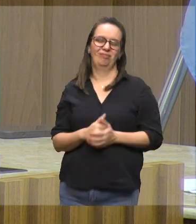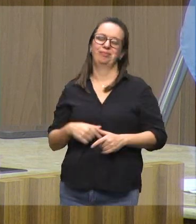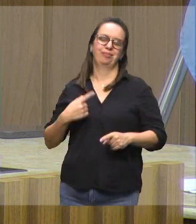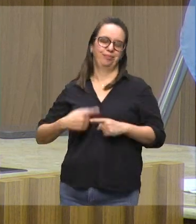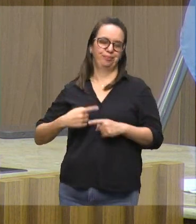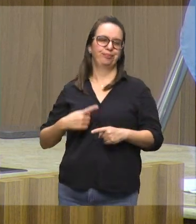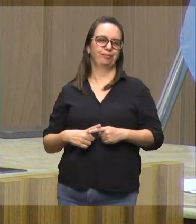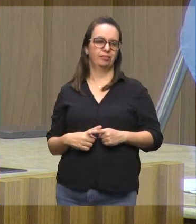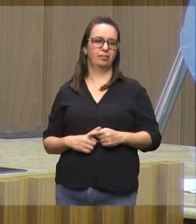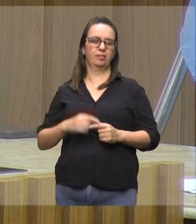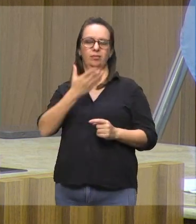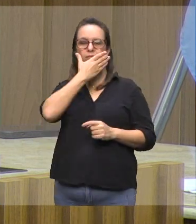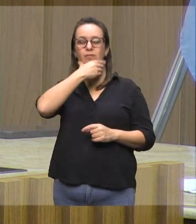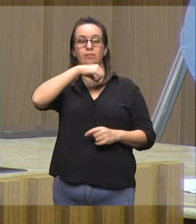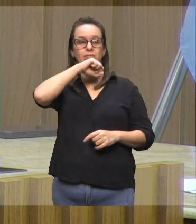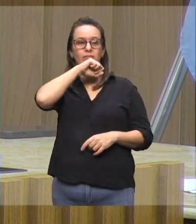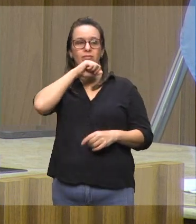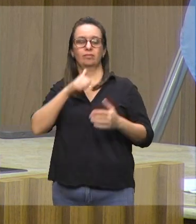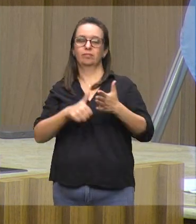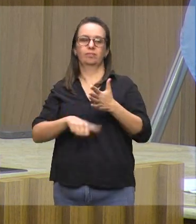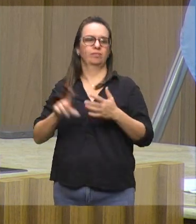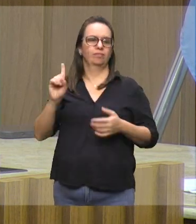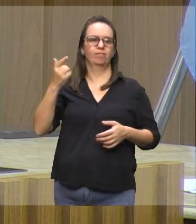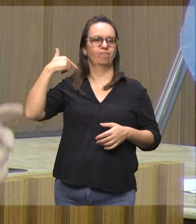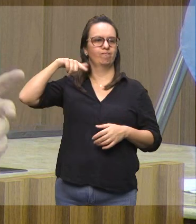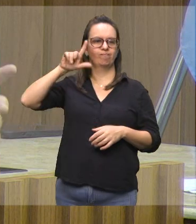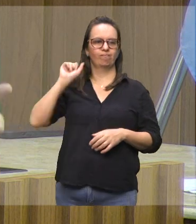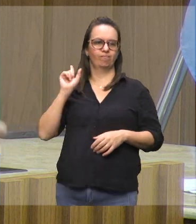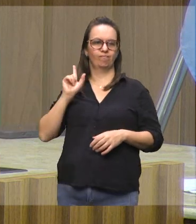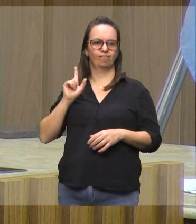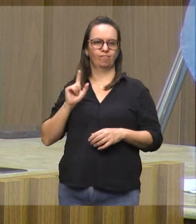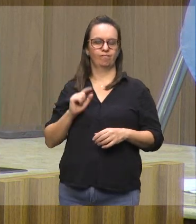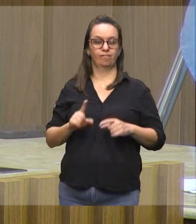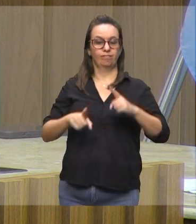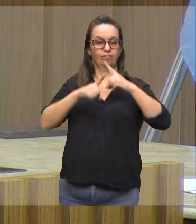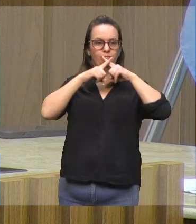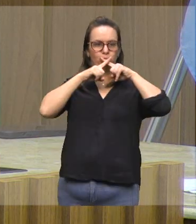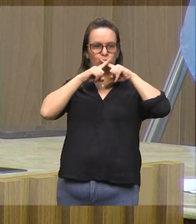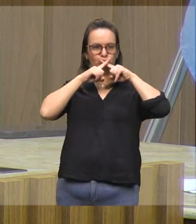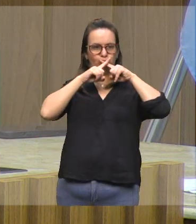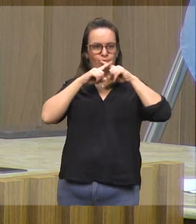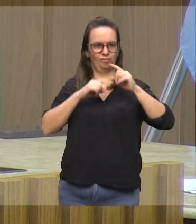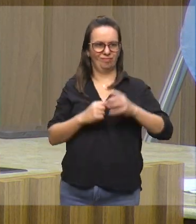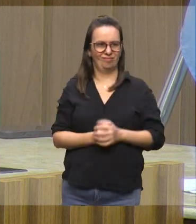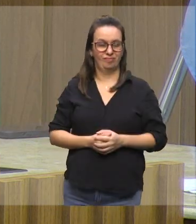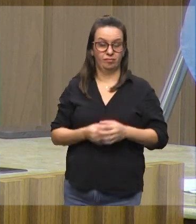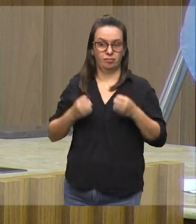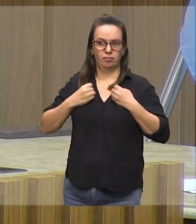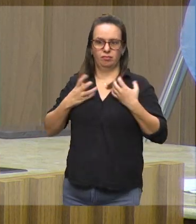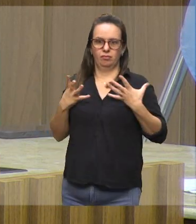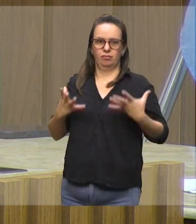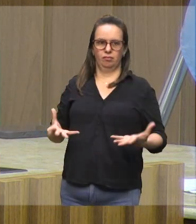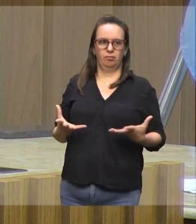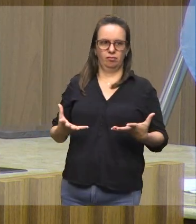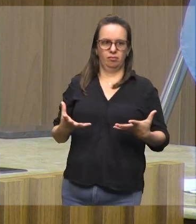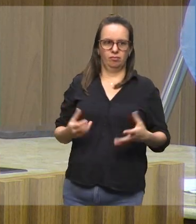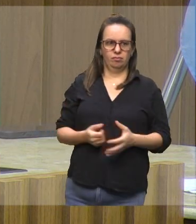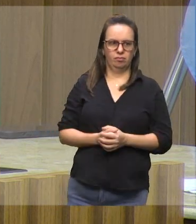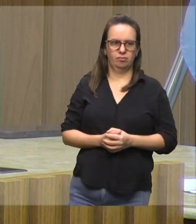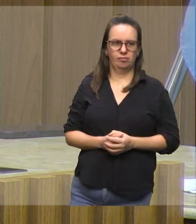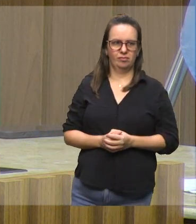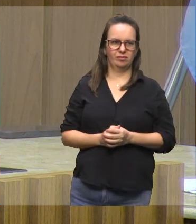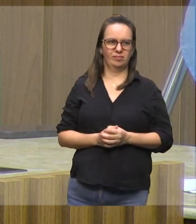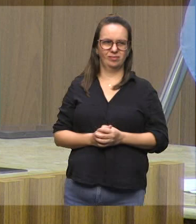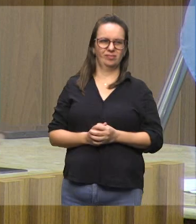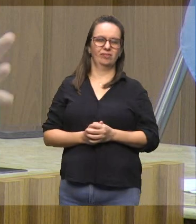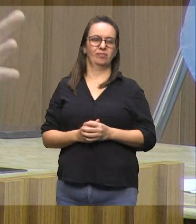ao controle dos pais em alguns momentos. A gente tem filho na escola e a gente, às vezes, é pego de surpresa com alguma expressão que a filhinha